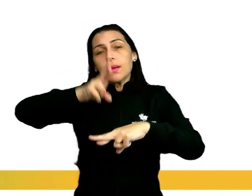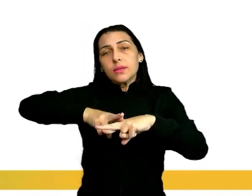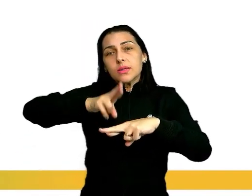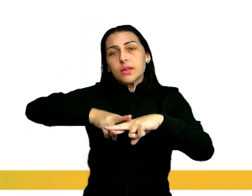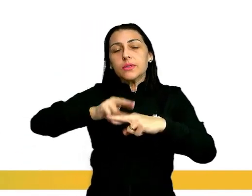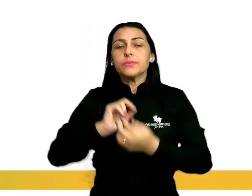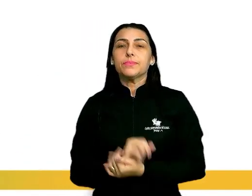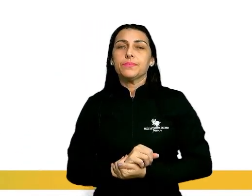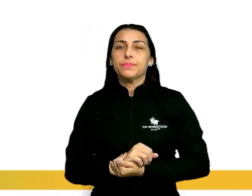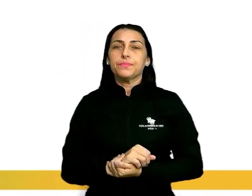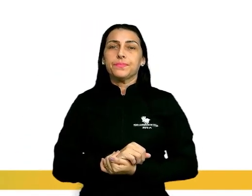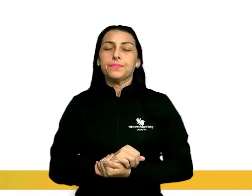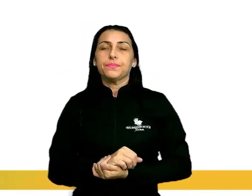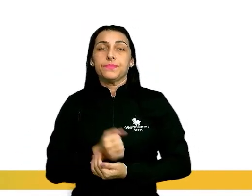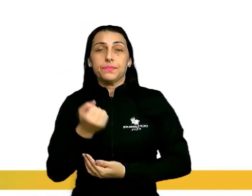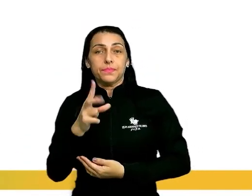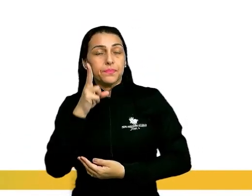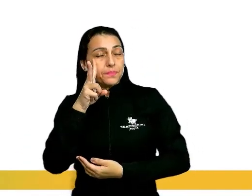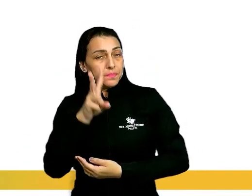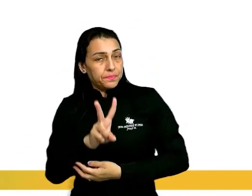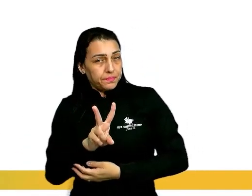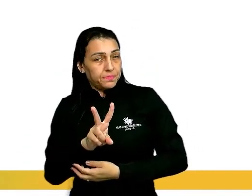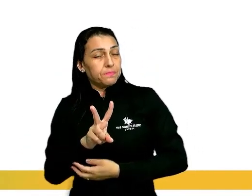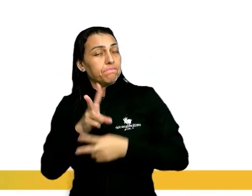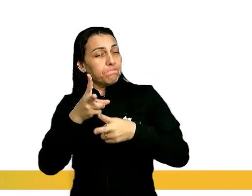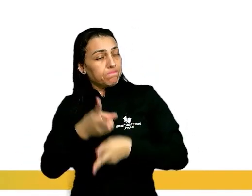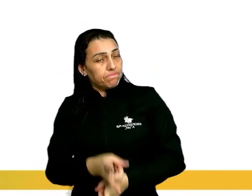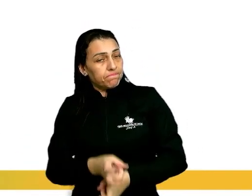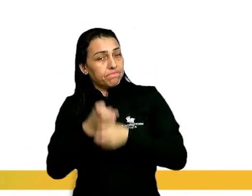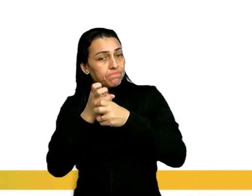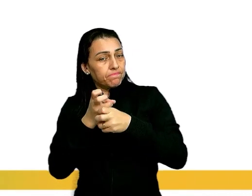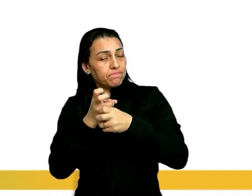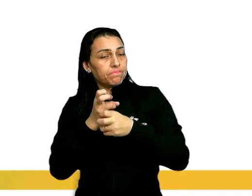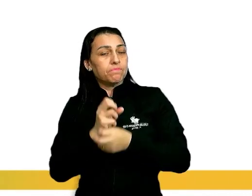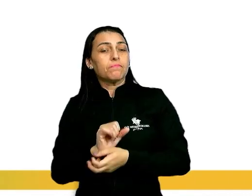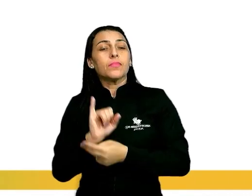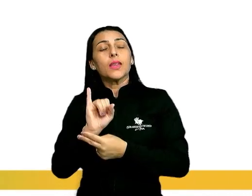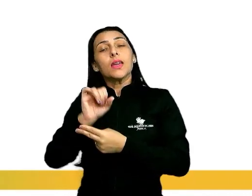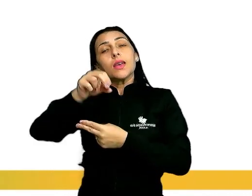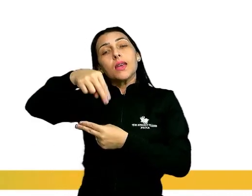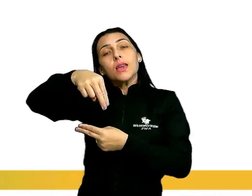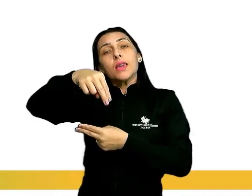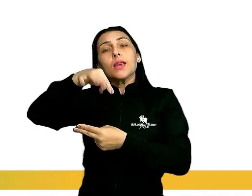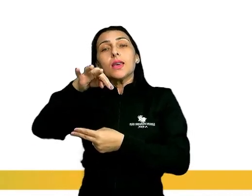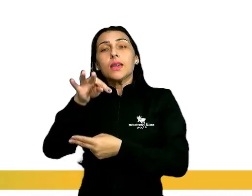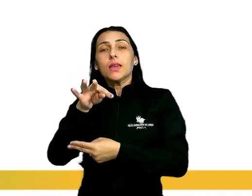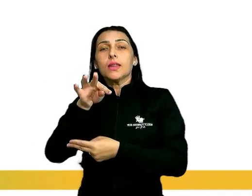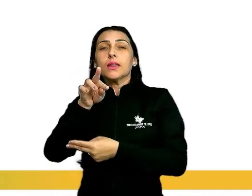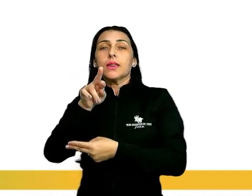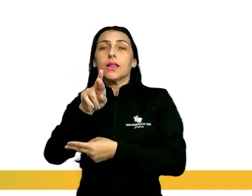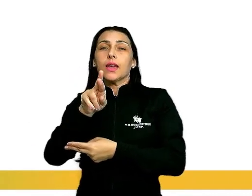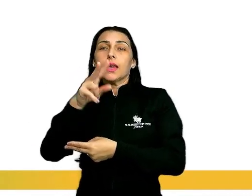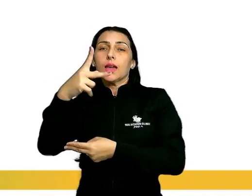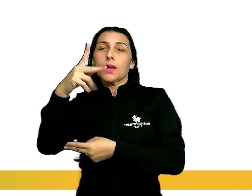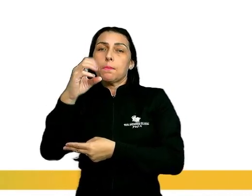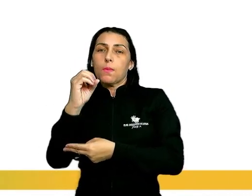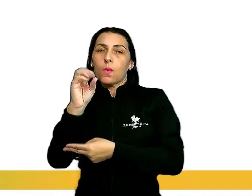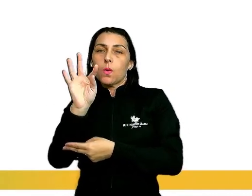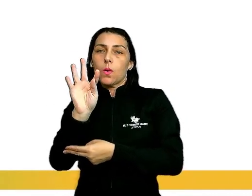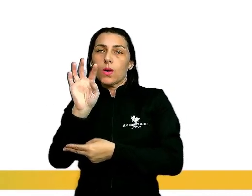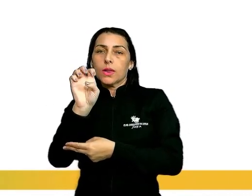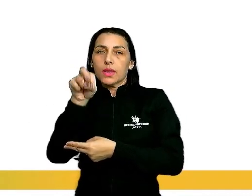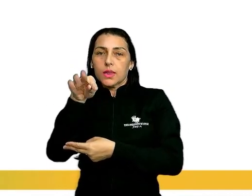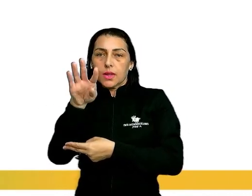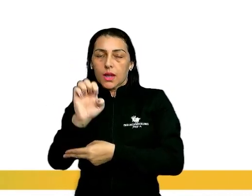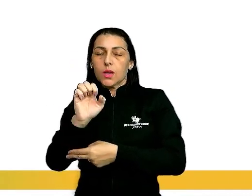resistente então se você olhar direitinho você vai ver que vai ser na interpotente onde você vai ser necessário